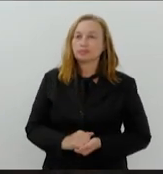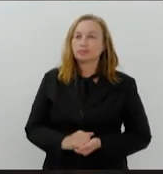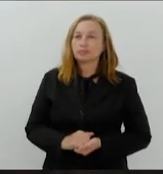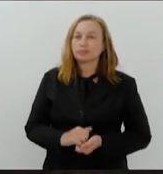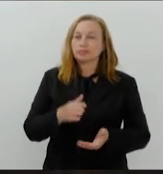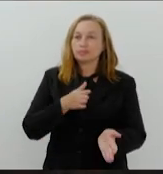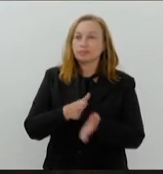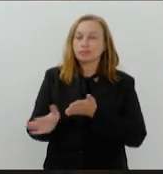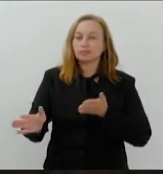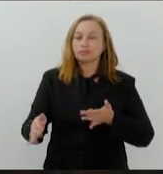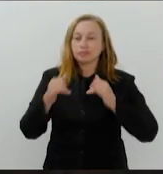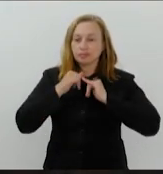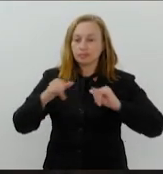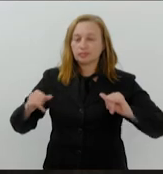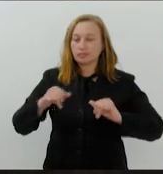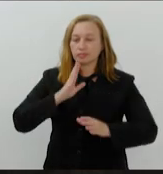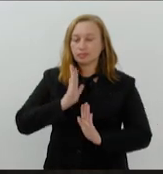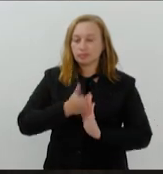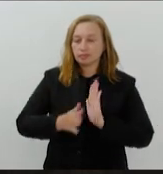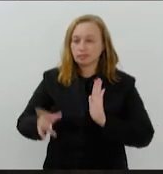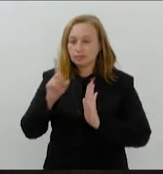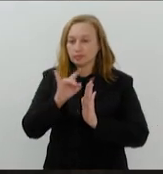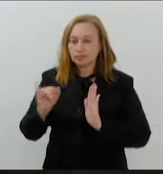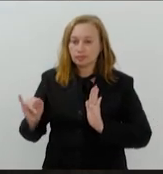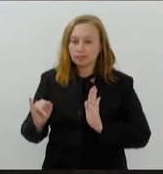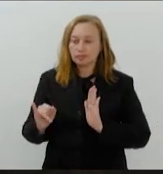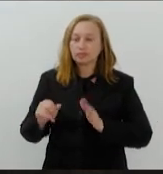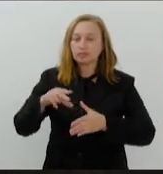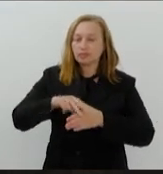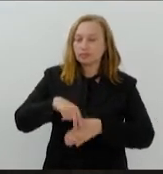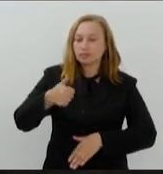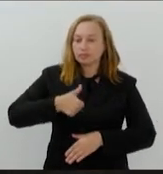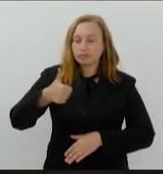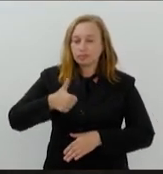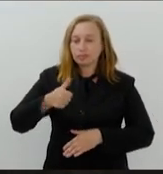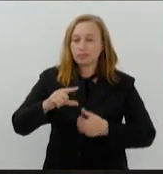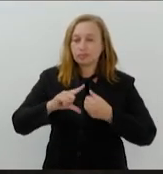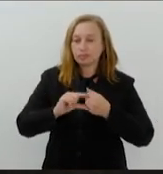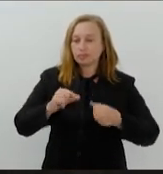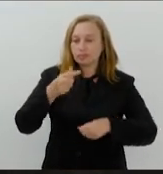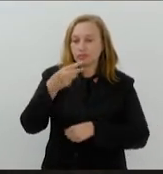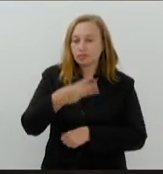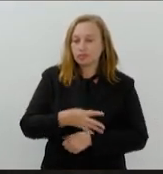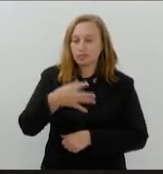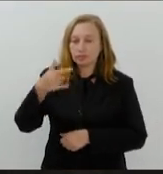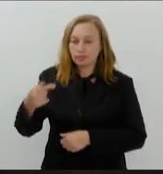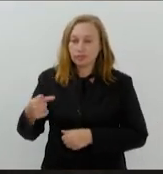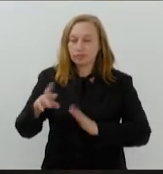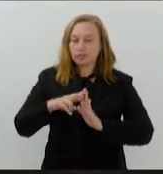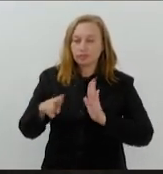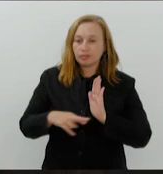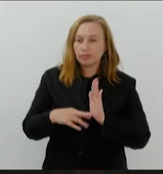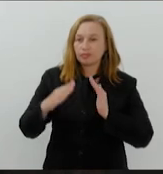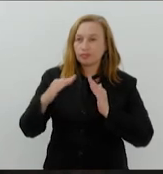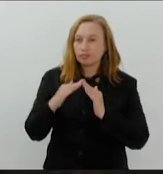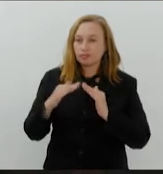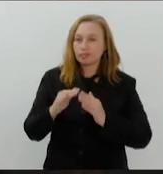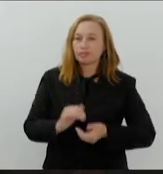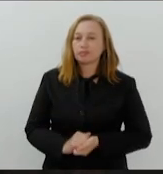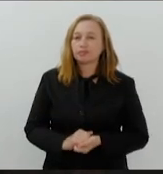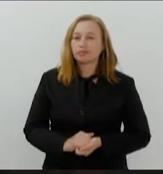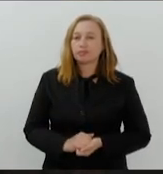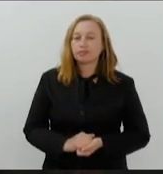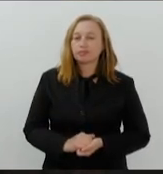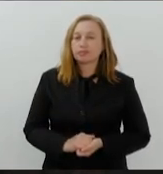à publicação. Anuncio, incluindo na ordem do dia, de acordo com o inciso 1º do artigo 47 do Regimento Interno,